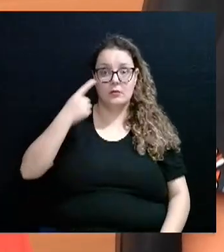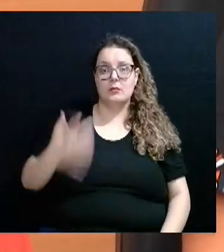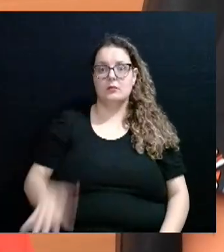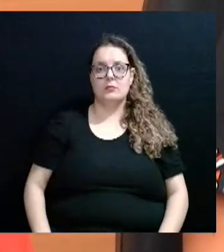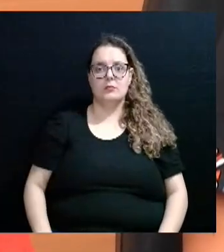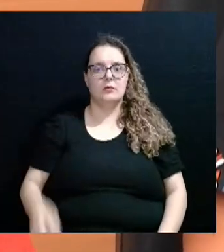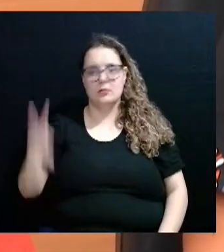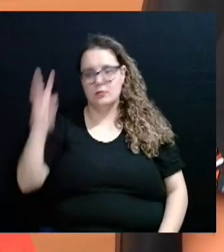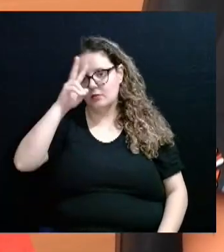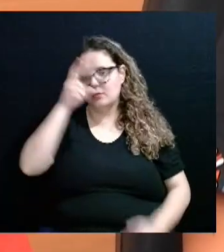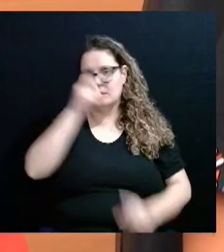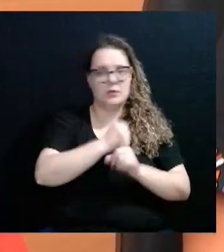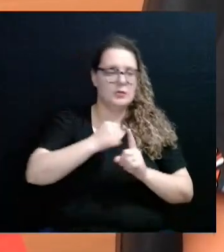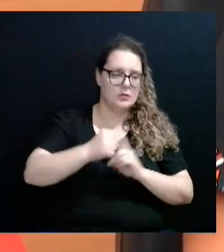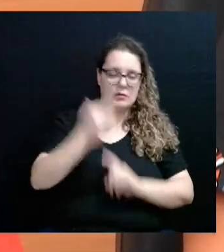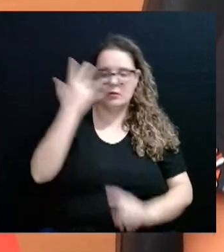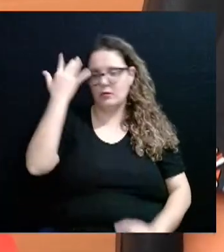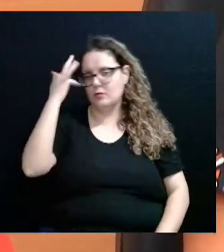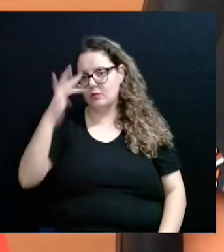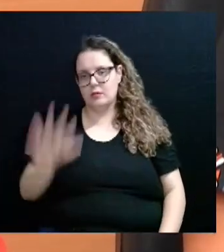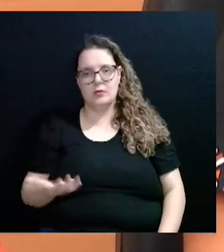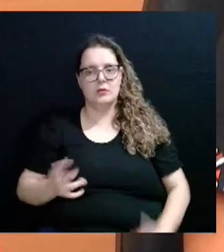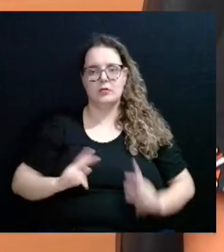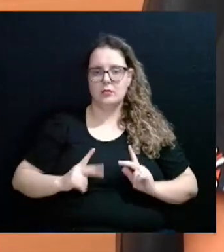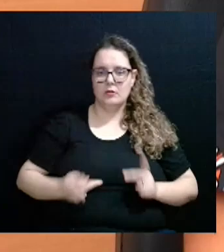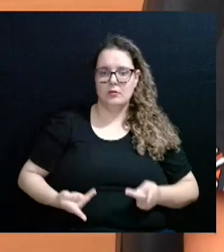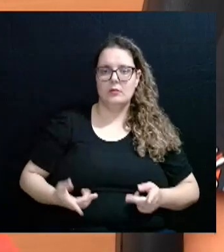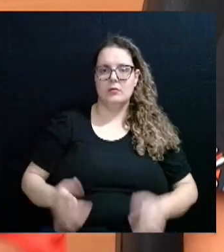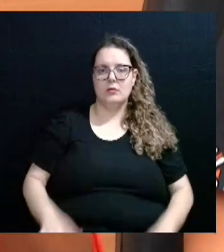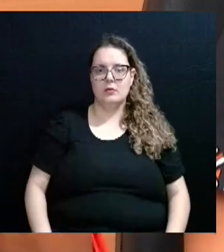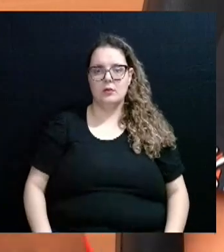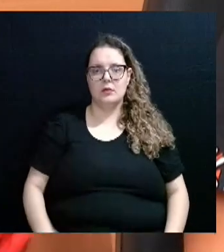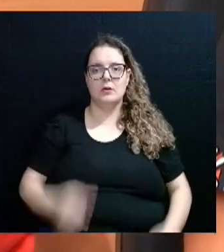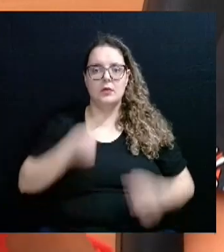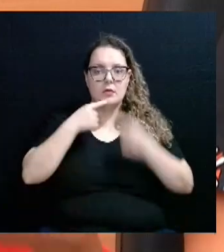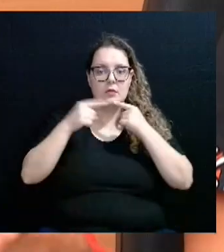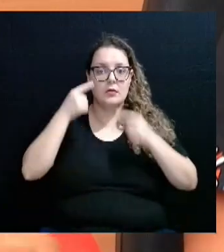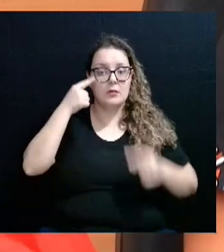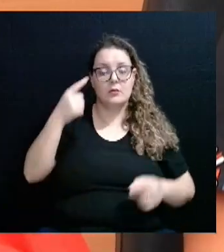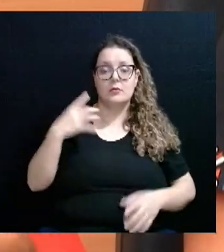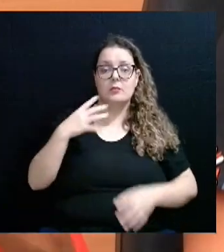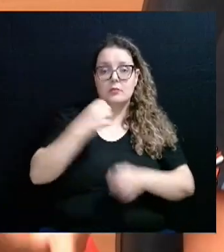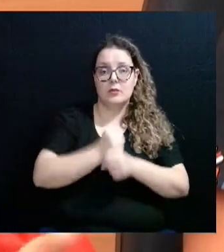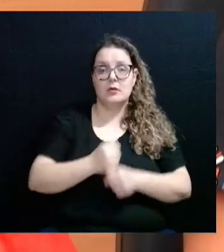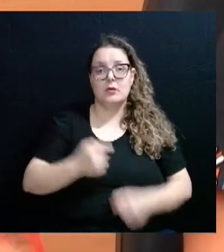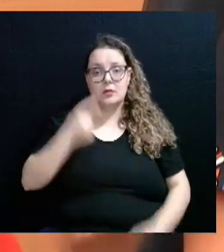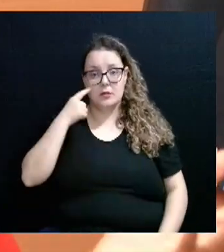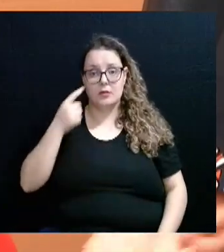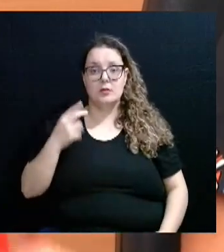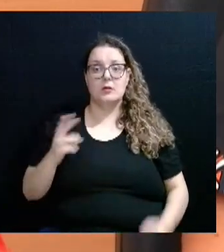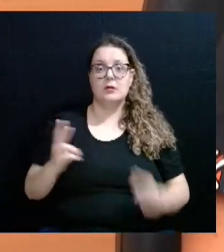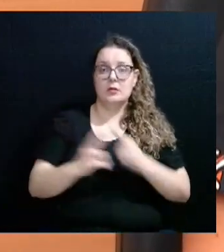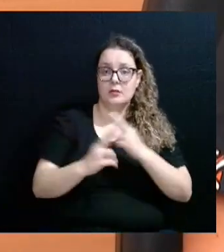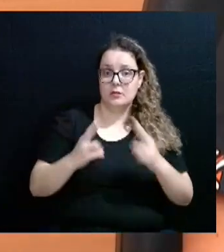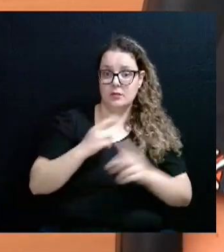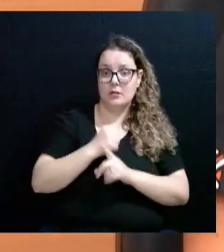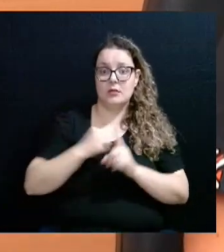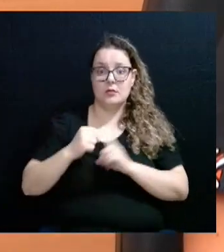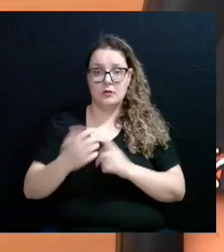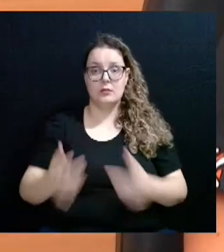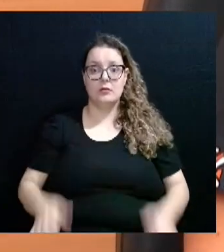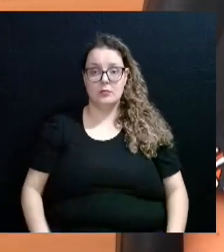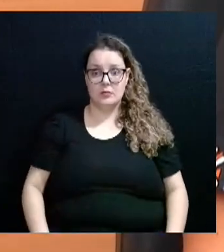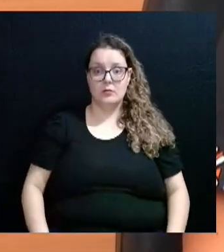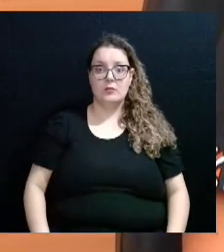sociologia, filosofia, humanas, né? A crítica do pensamento, de modo geral, das relações sociais, né? Estava lá, que é o que o hip-hop